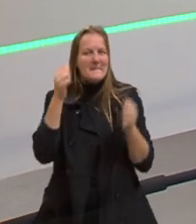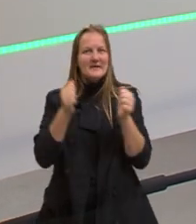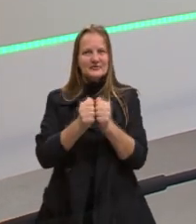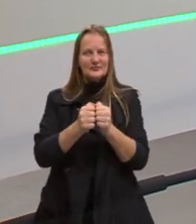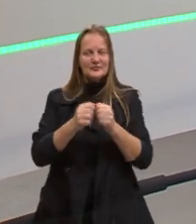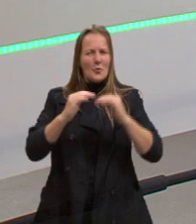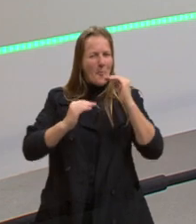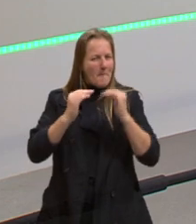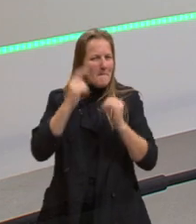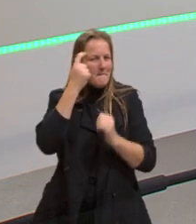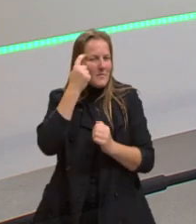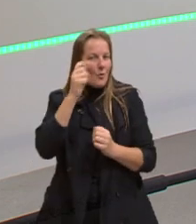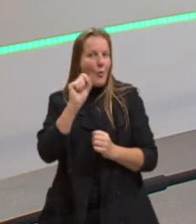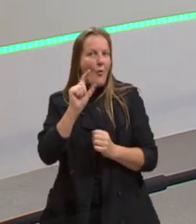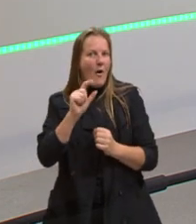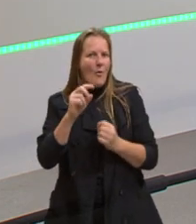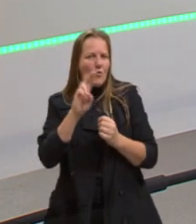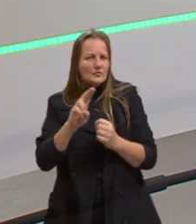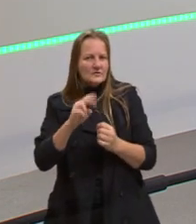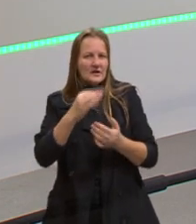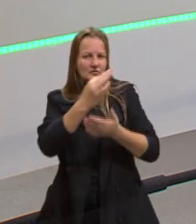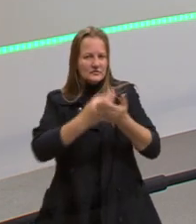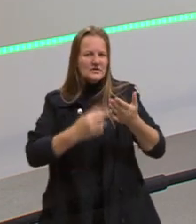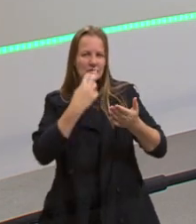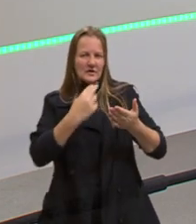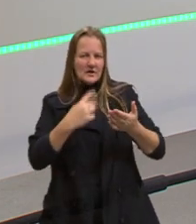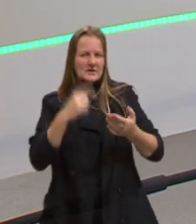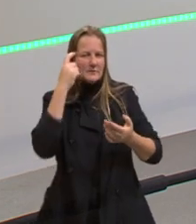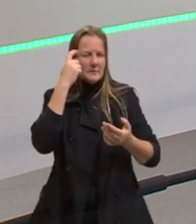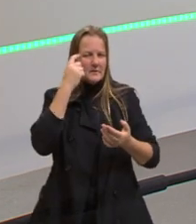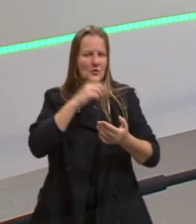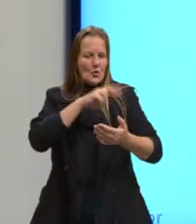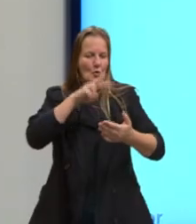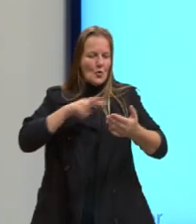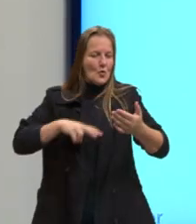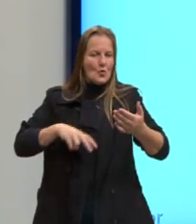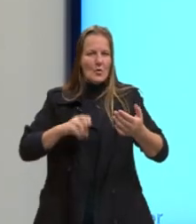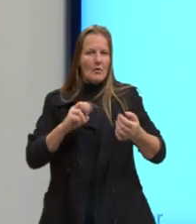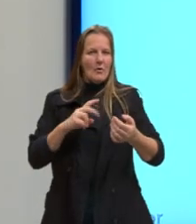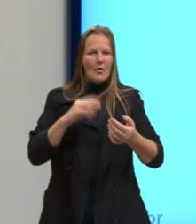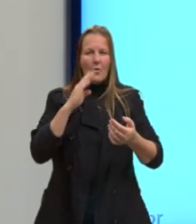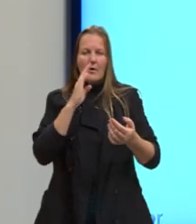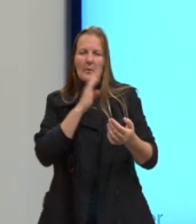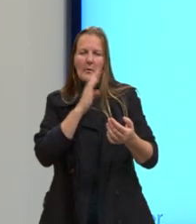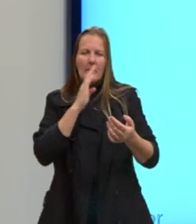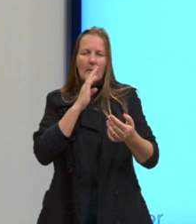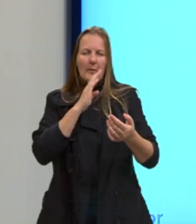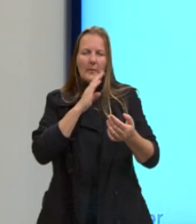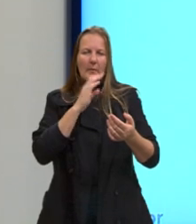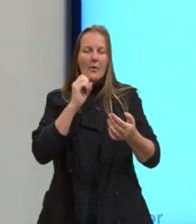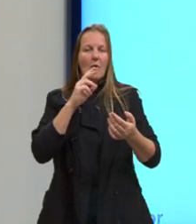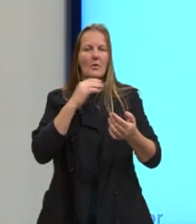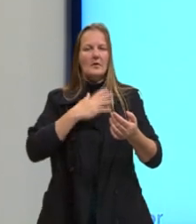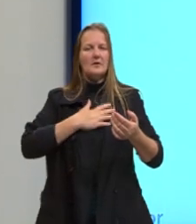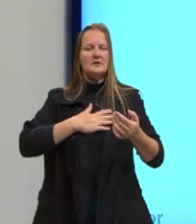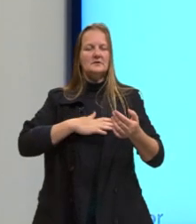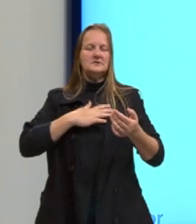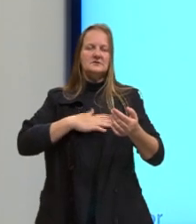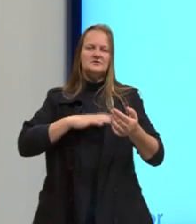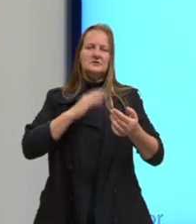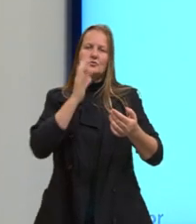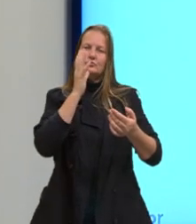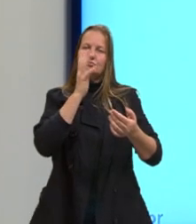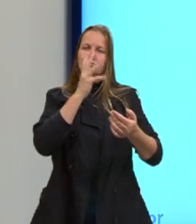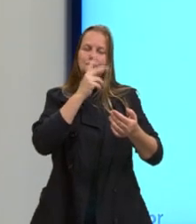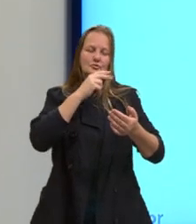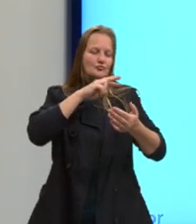panderi para que vocês peguem um texto em inglês e tentem ver qual é a mais confortável para vocês